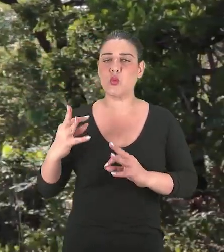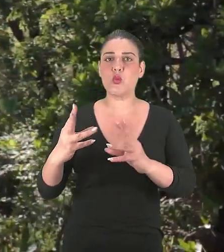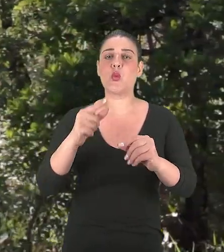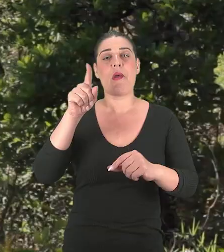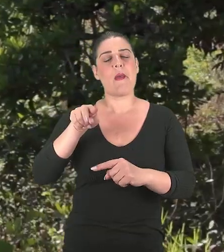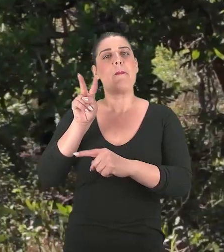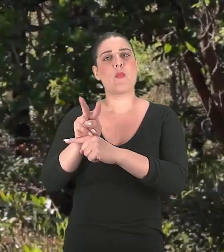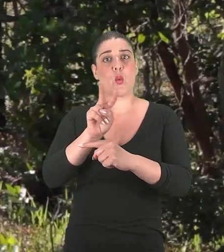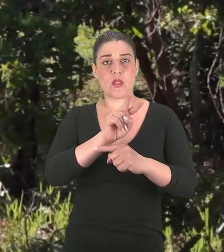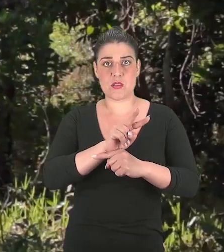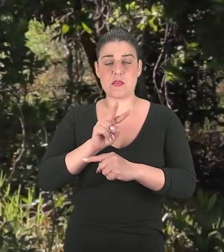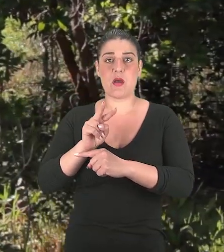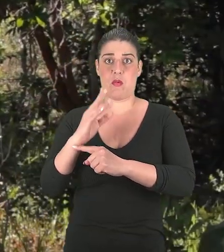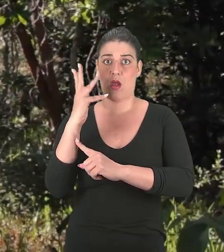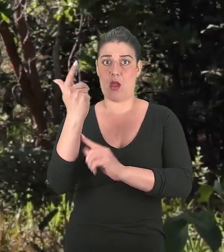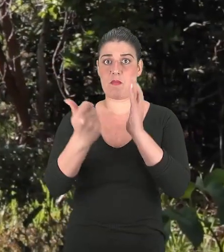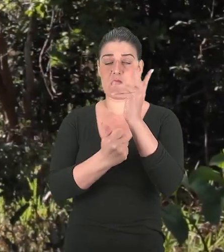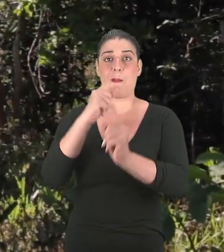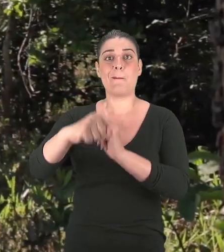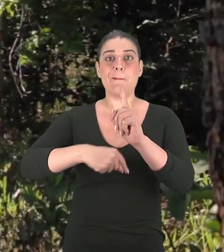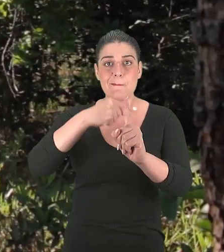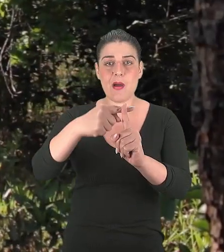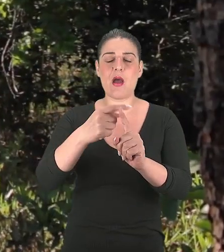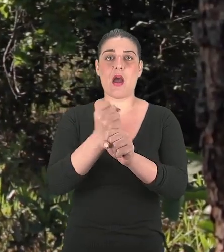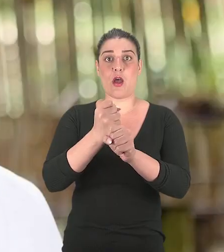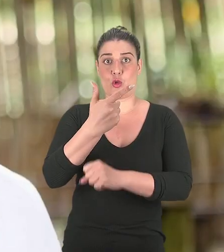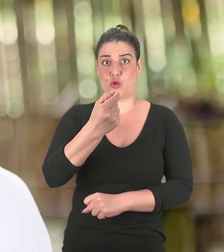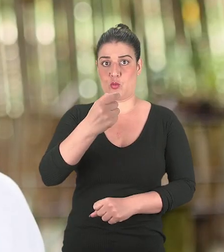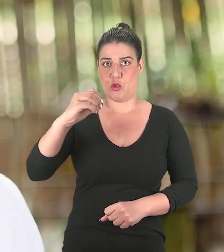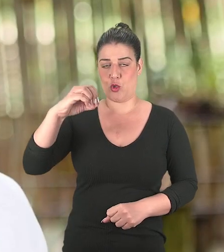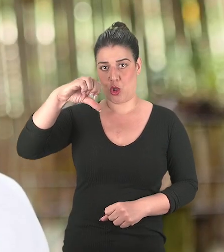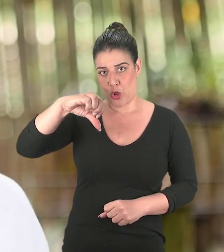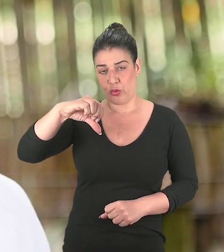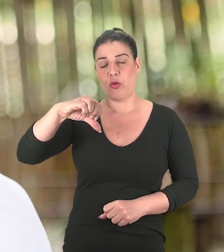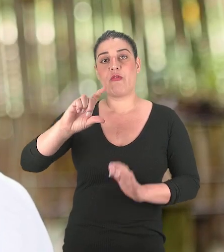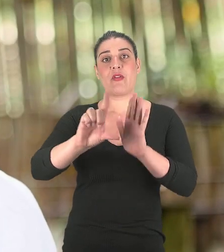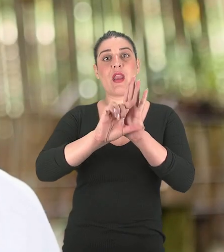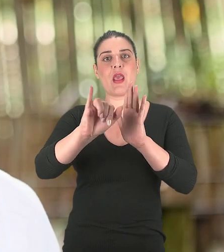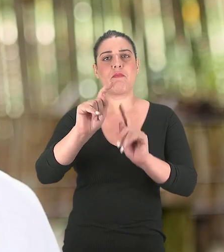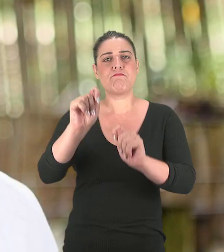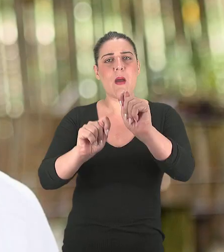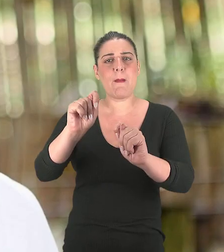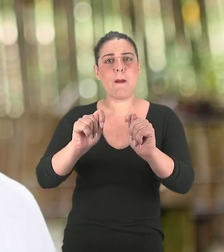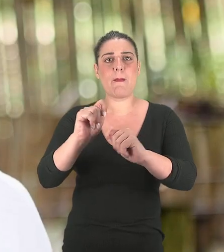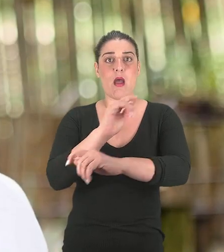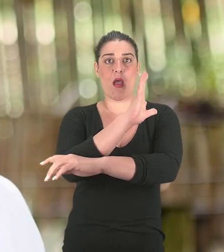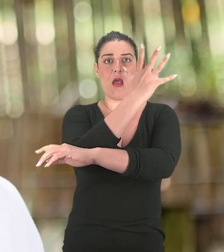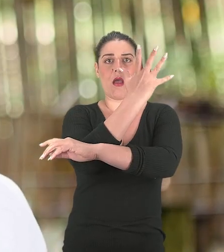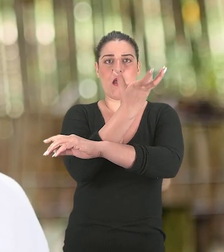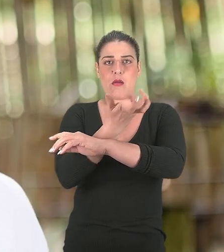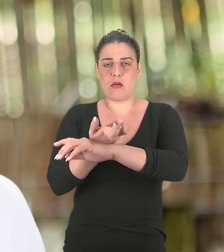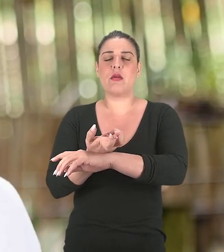de proteção. Somando-se a essa proteção, nós temos desde 2009 a Lei de Conservação do Cerrado,